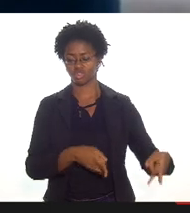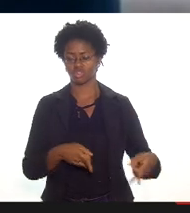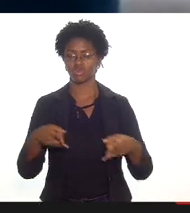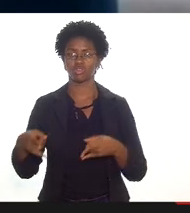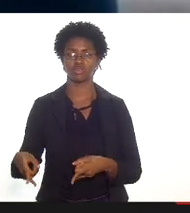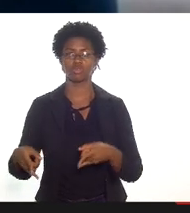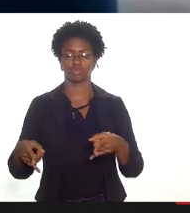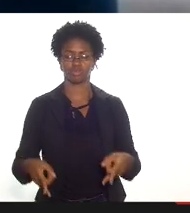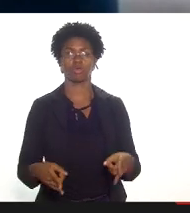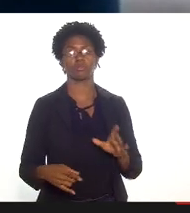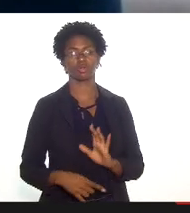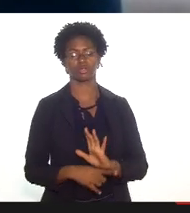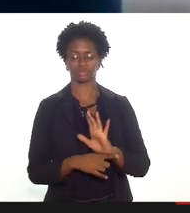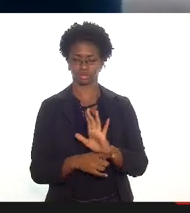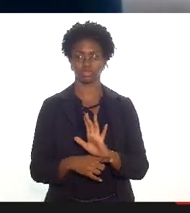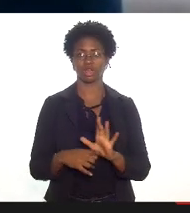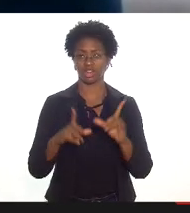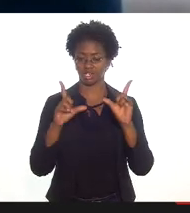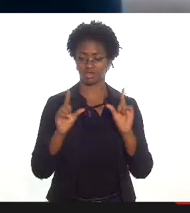esse déficit.